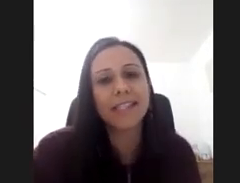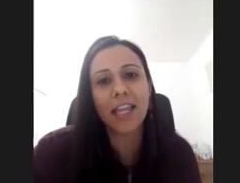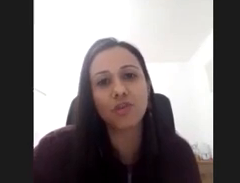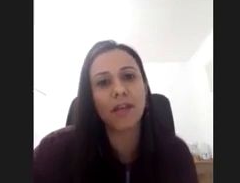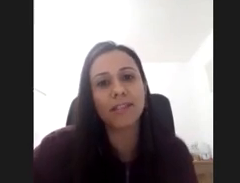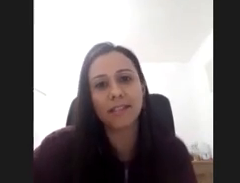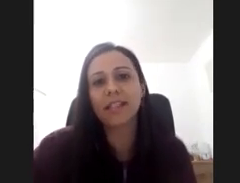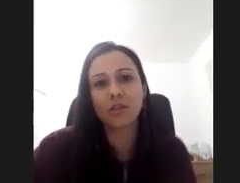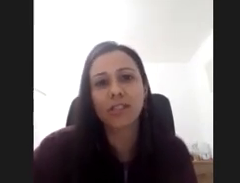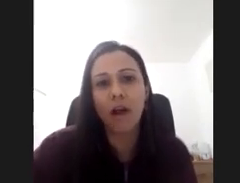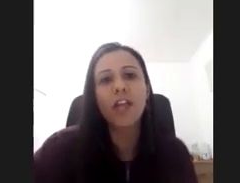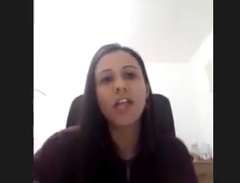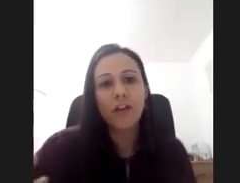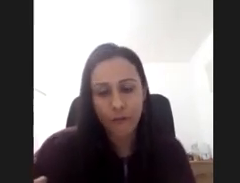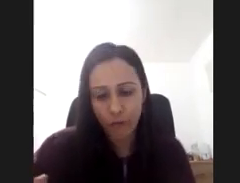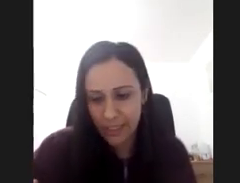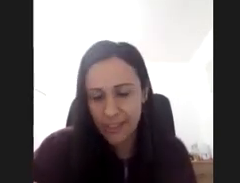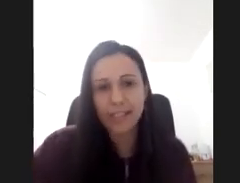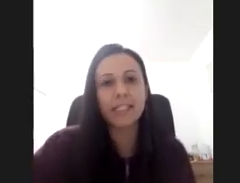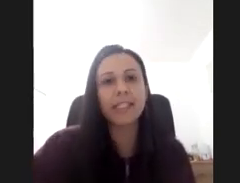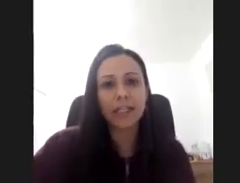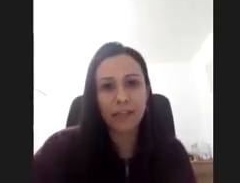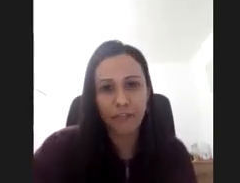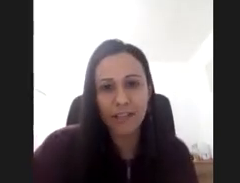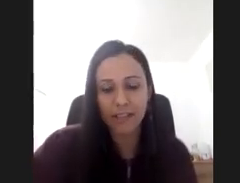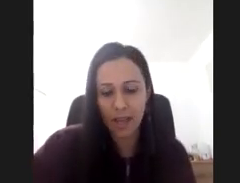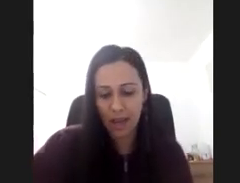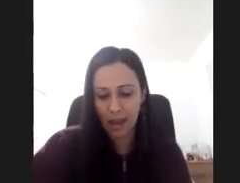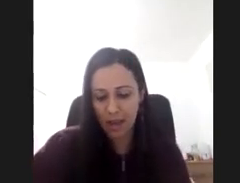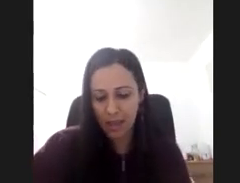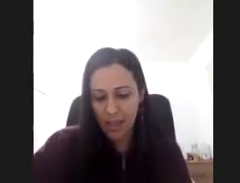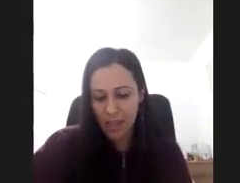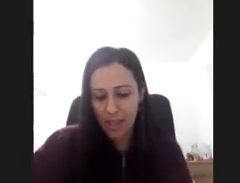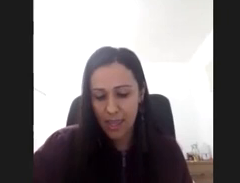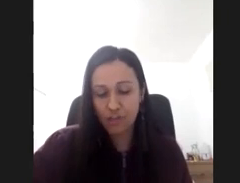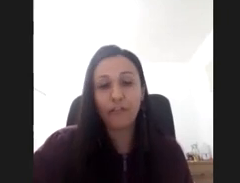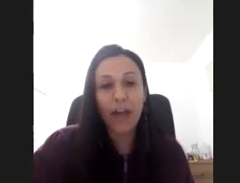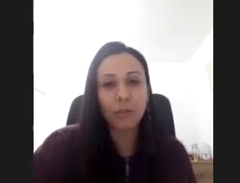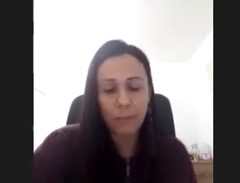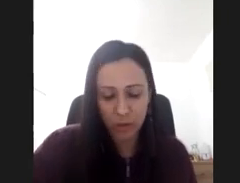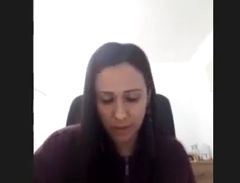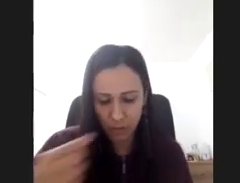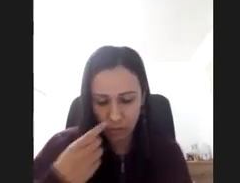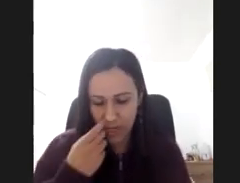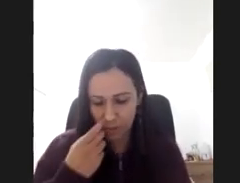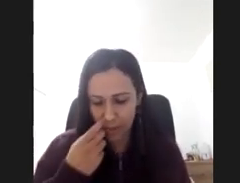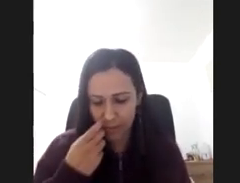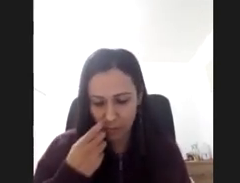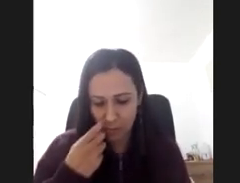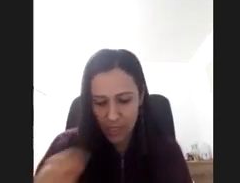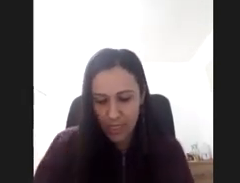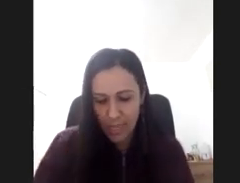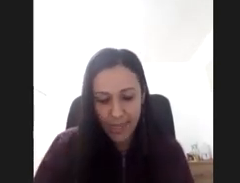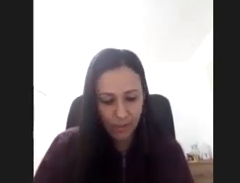que se tem de uma assistência social fortalecida, que faça, de fato, uma proteção social, né?